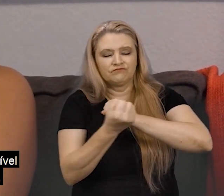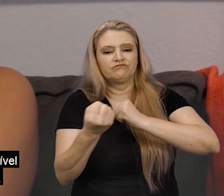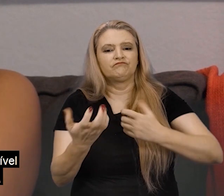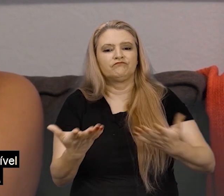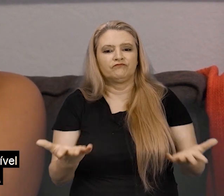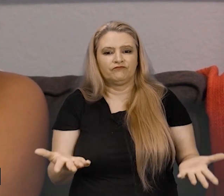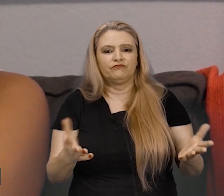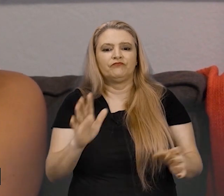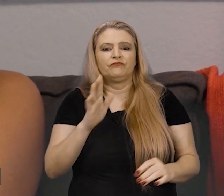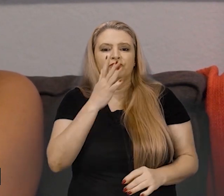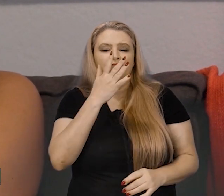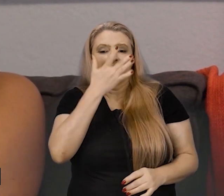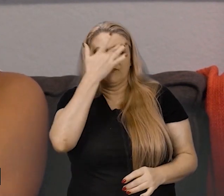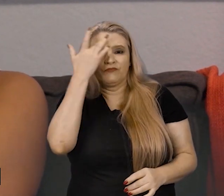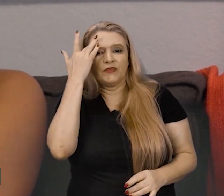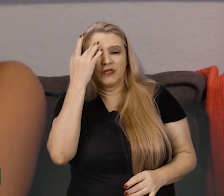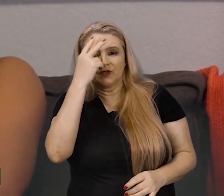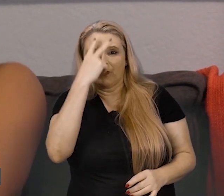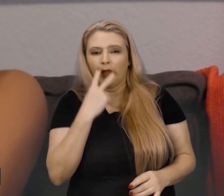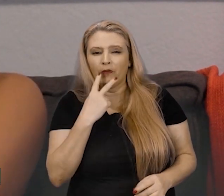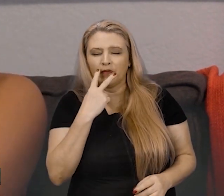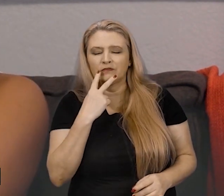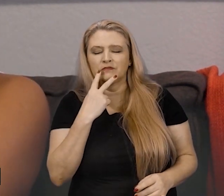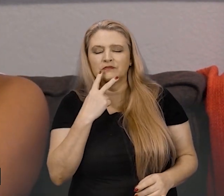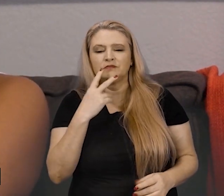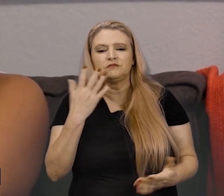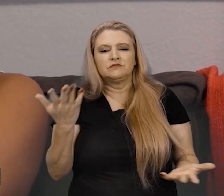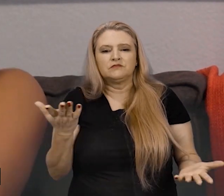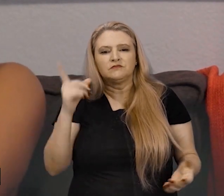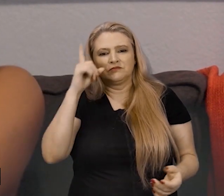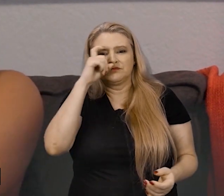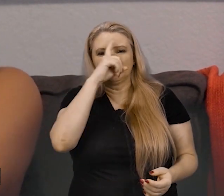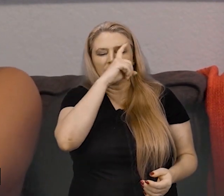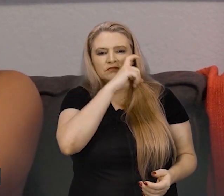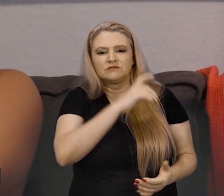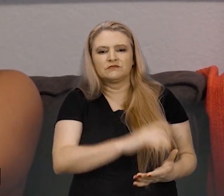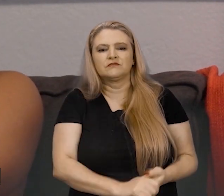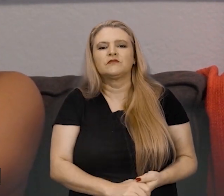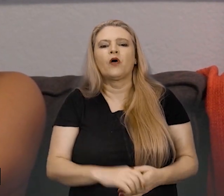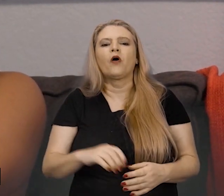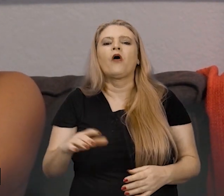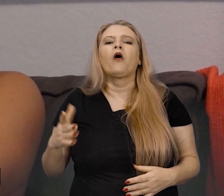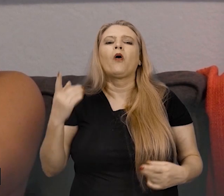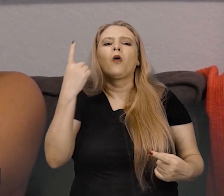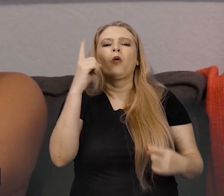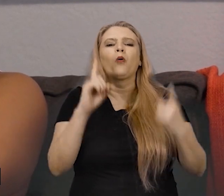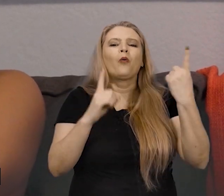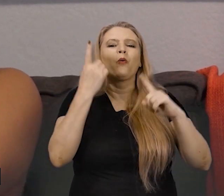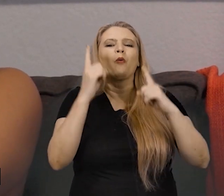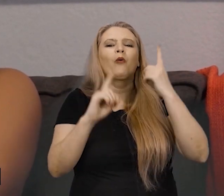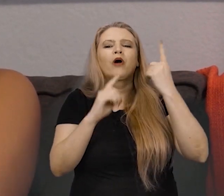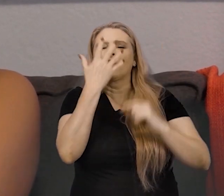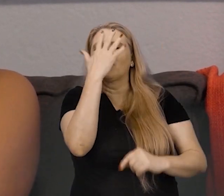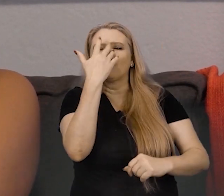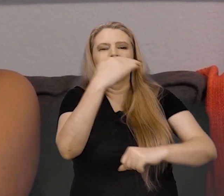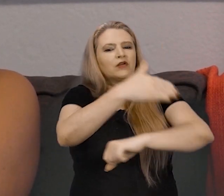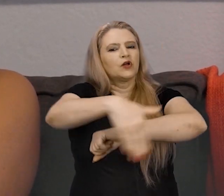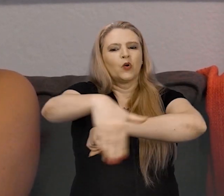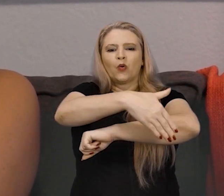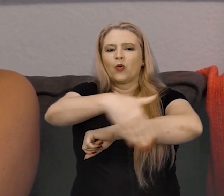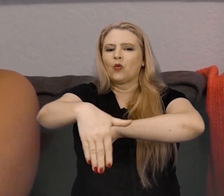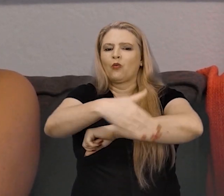que, enfim, a própria inacessibilidade da cidade torna o carnaval de rua um carnaval inacessível.